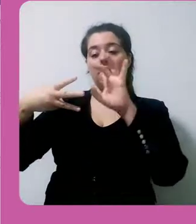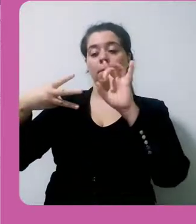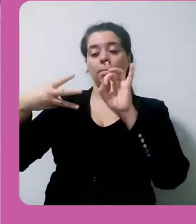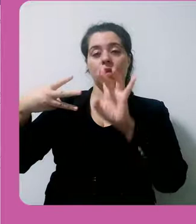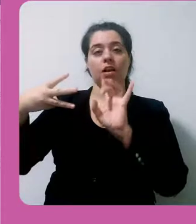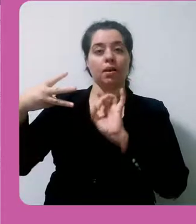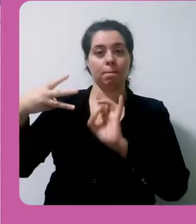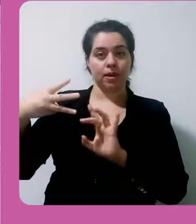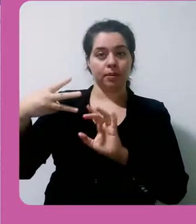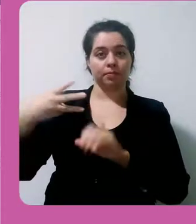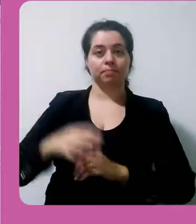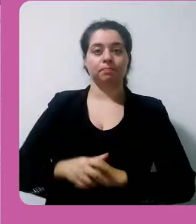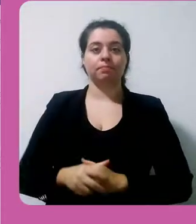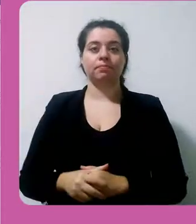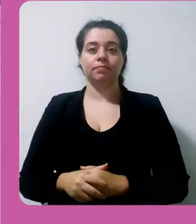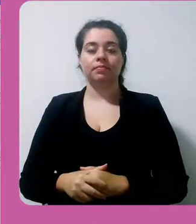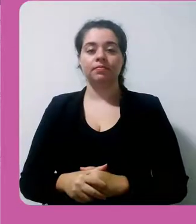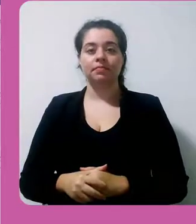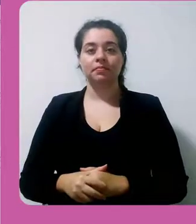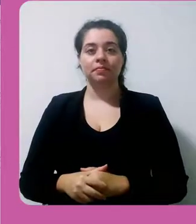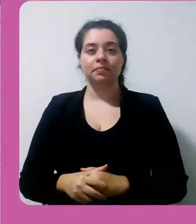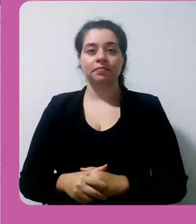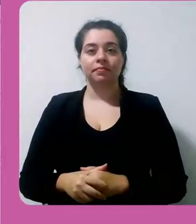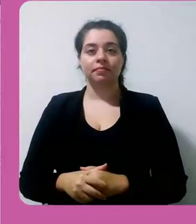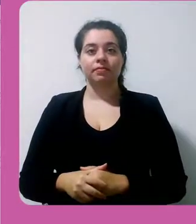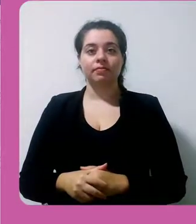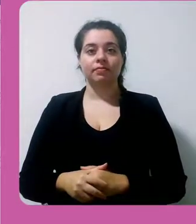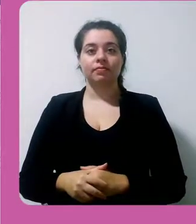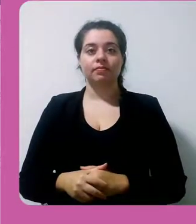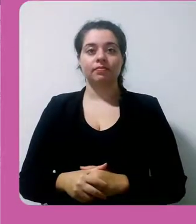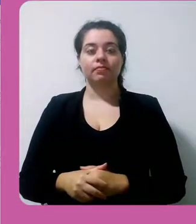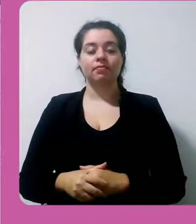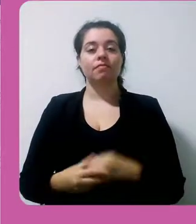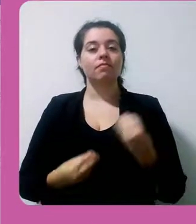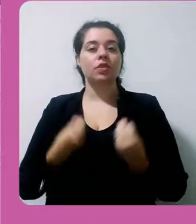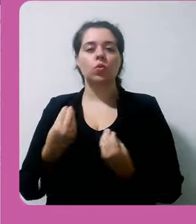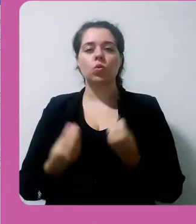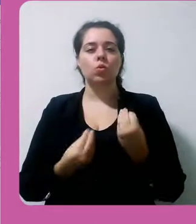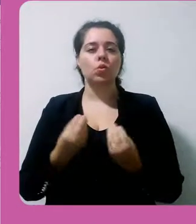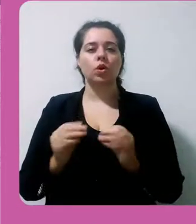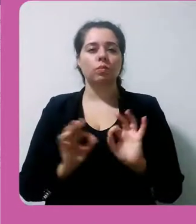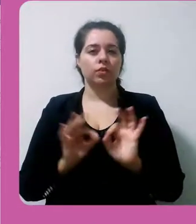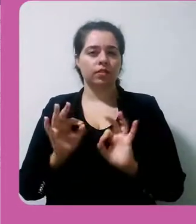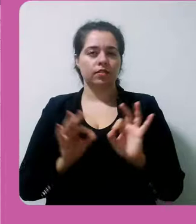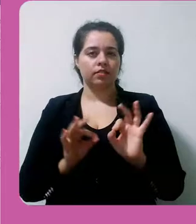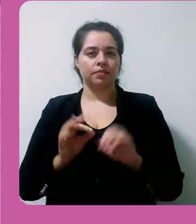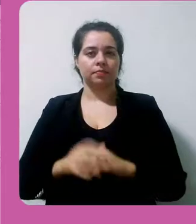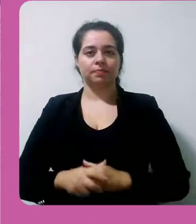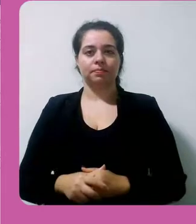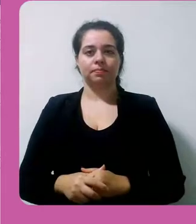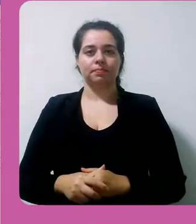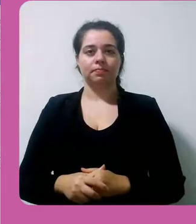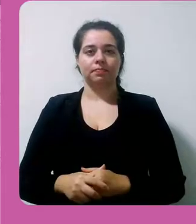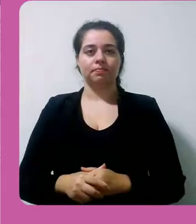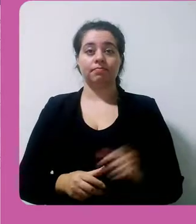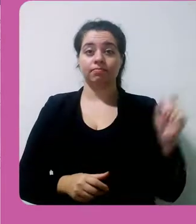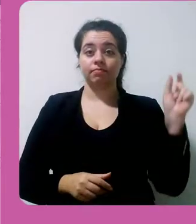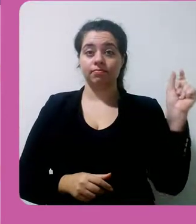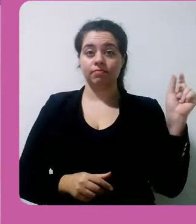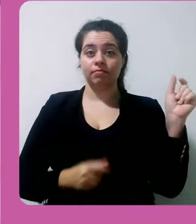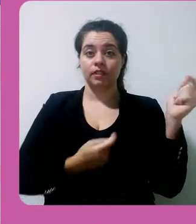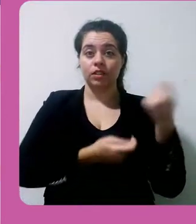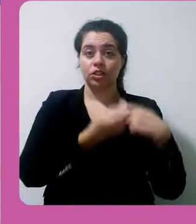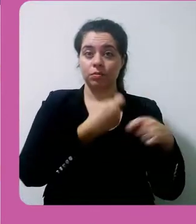configurar o nosso livro de notas? Então, eu vou no bloco administração, clico em configuração do livro de